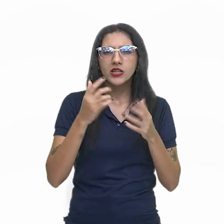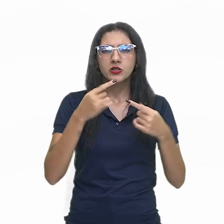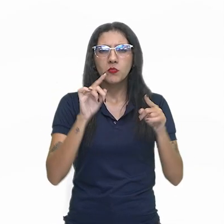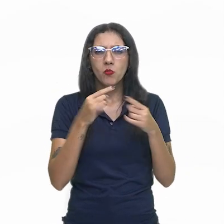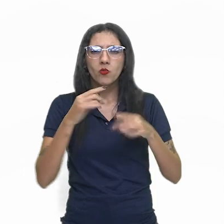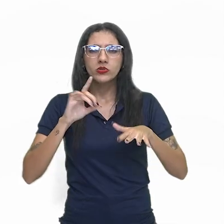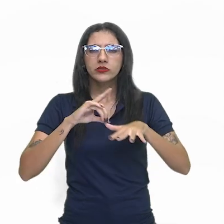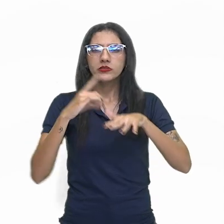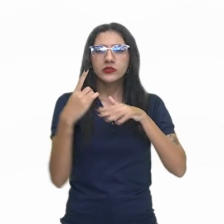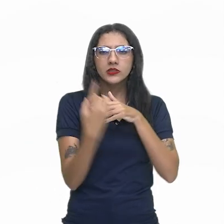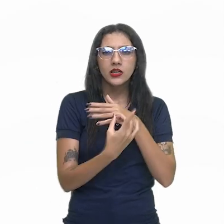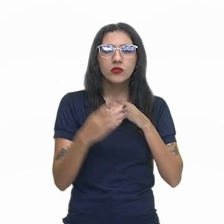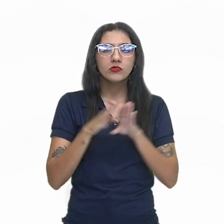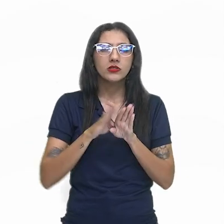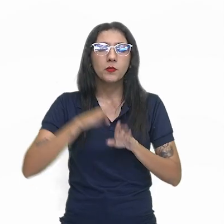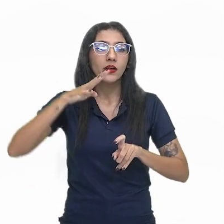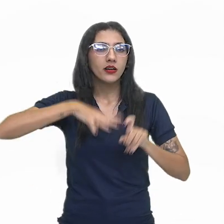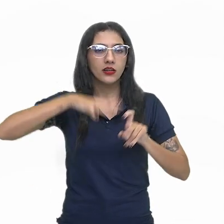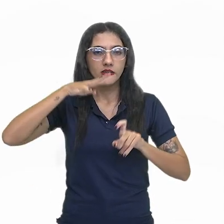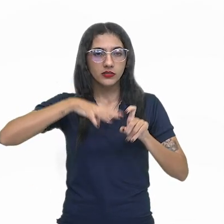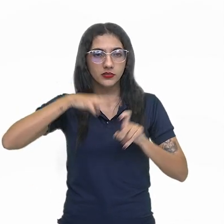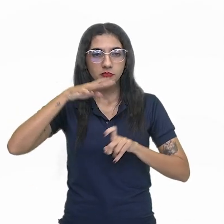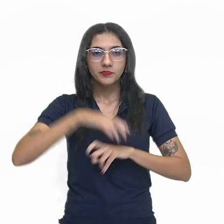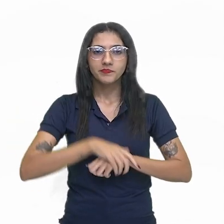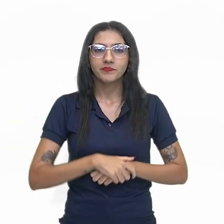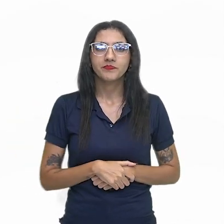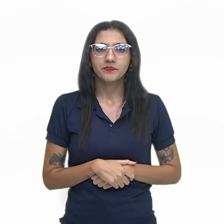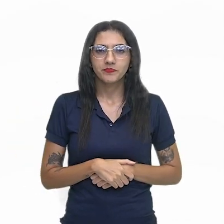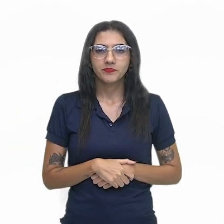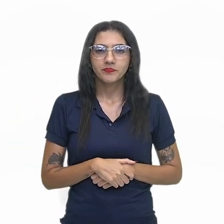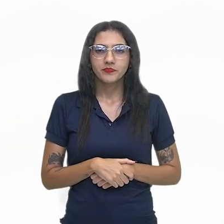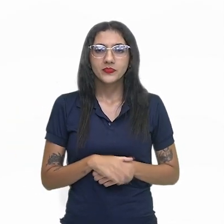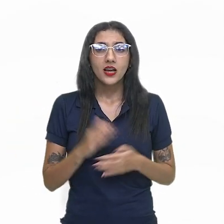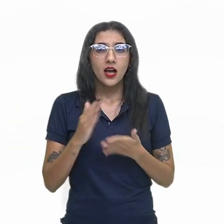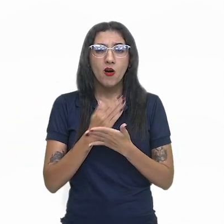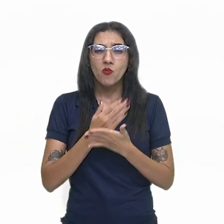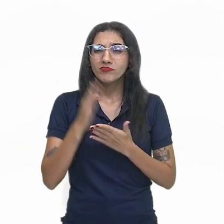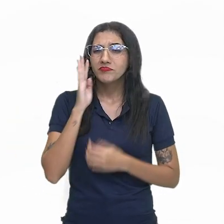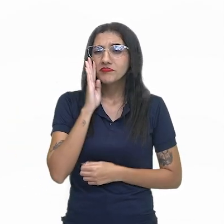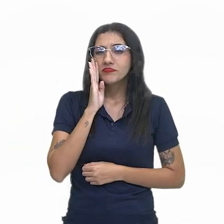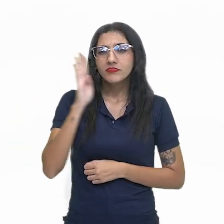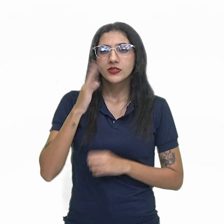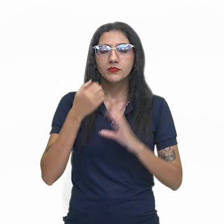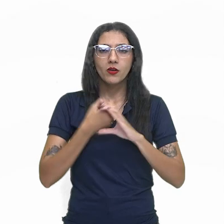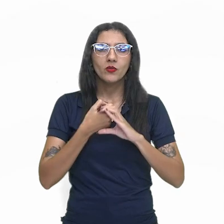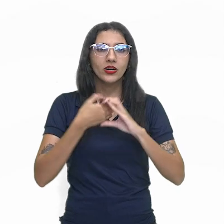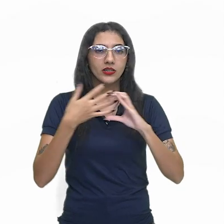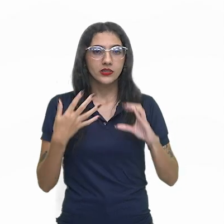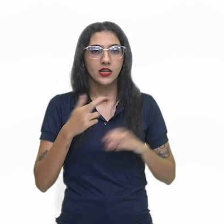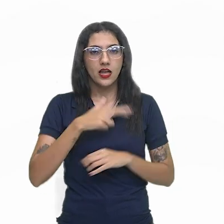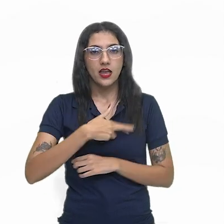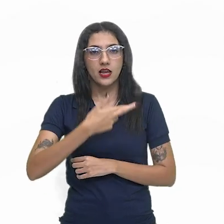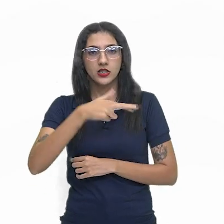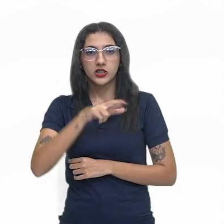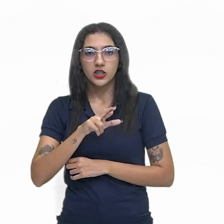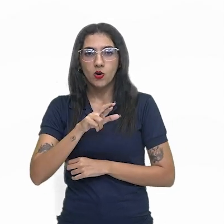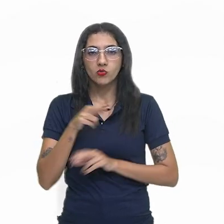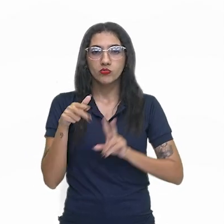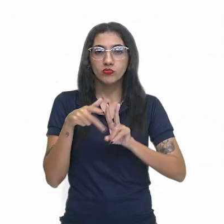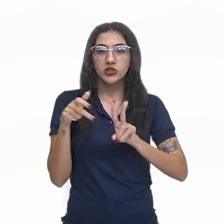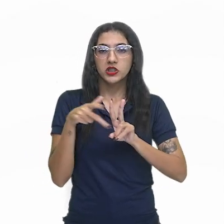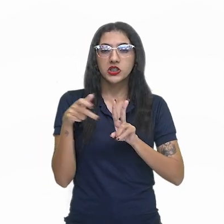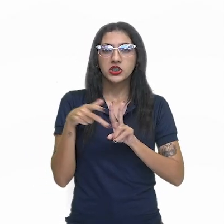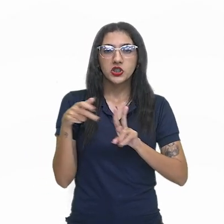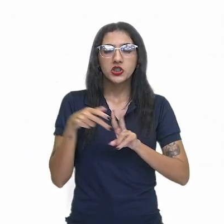seus deuses e suas lendas. Algumas das principais características das religiões dos